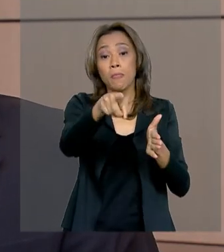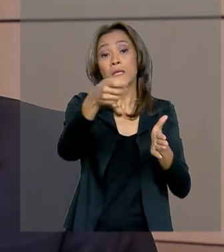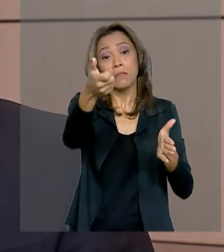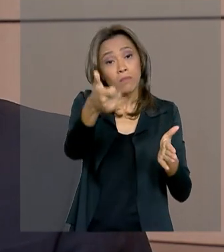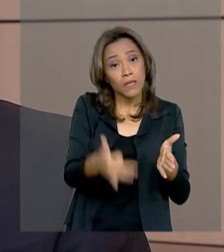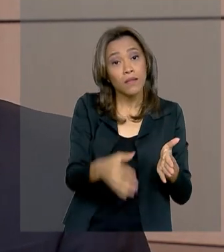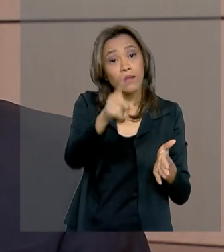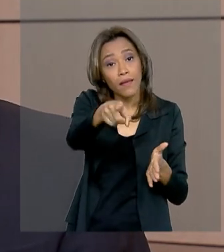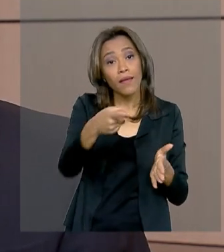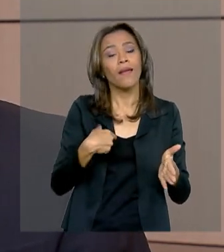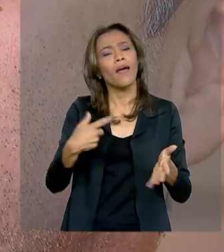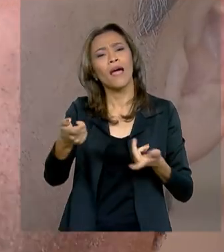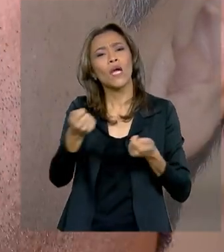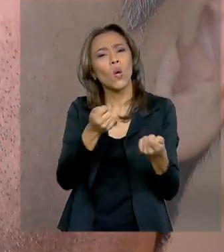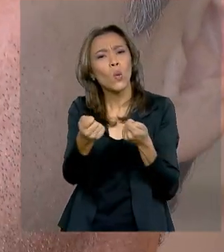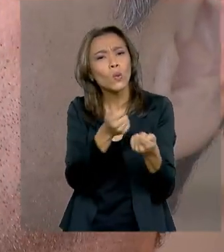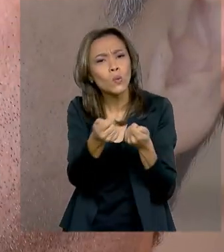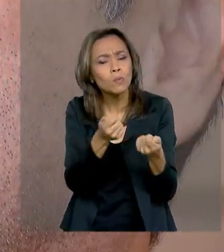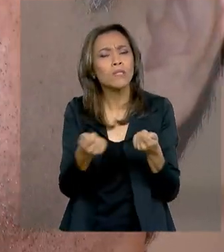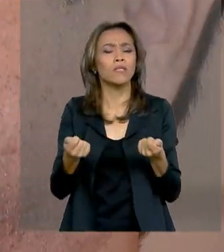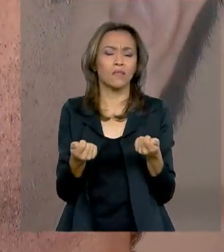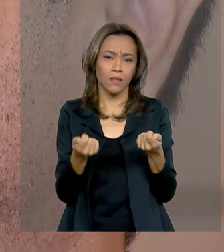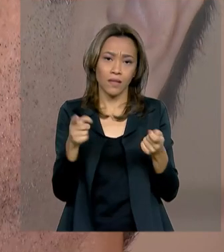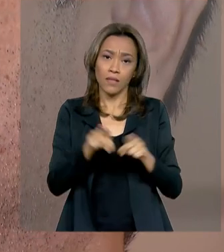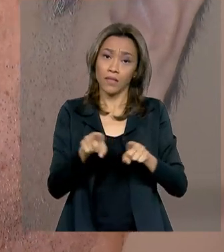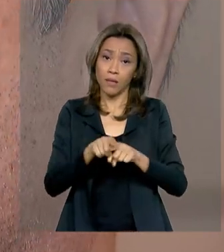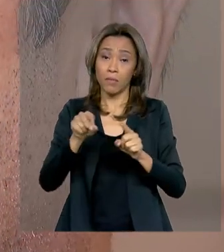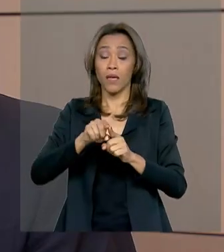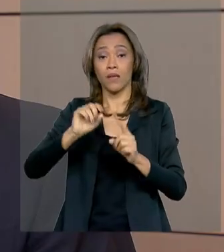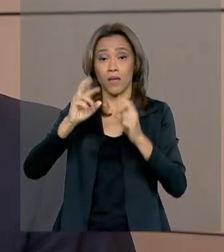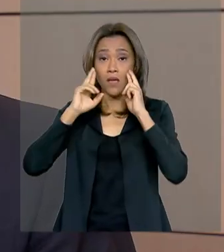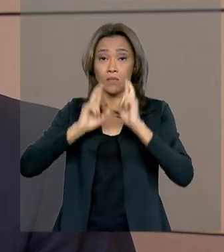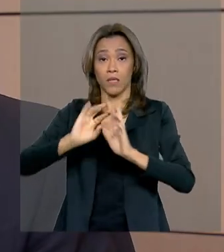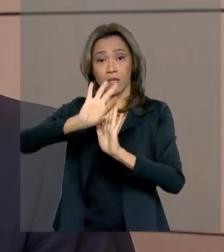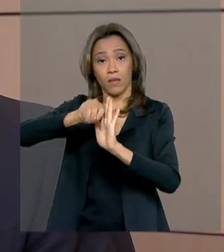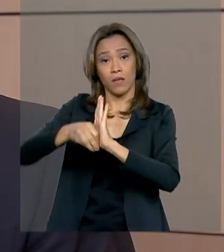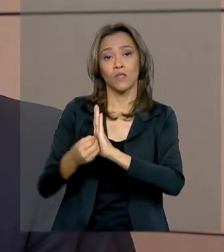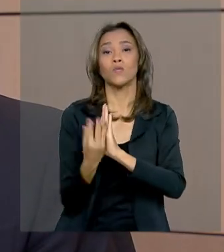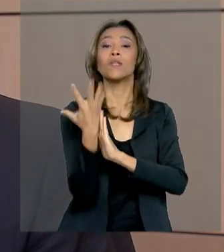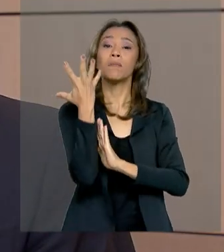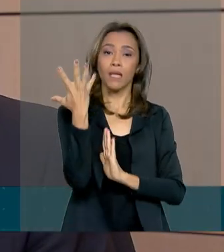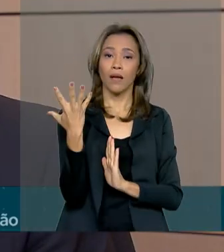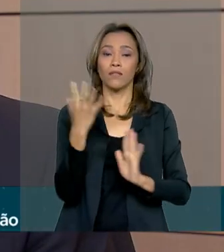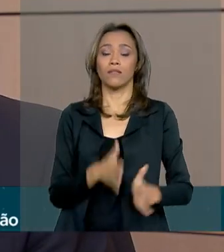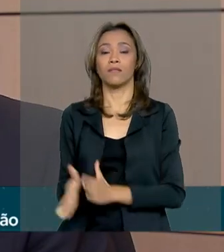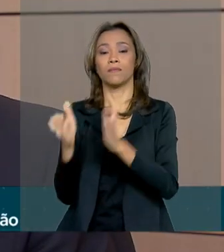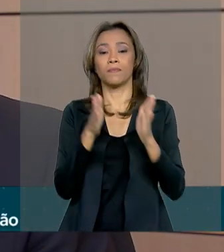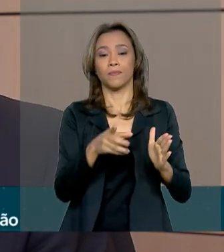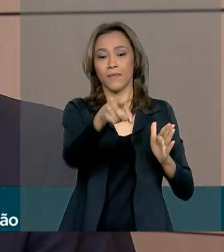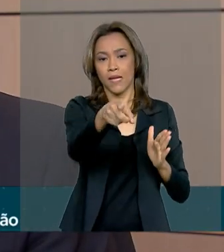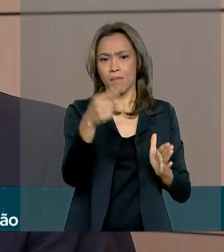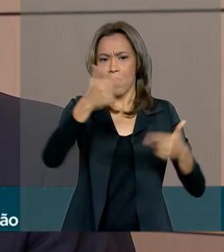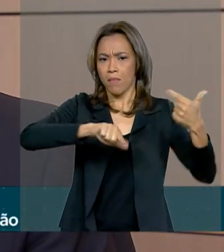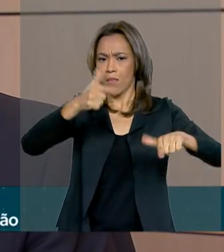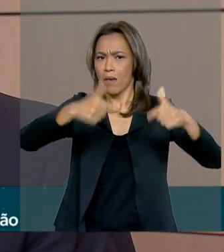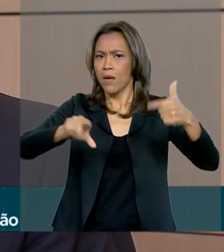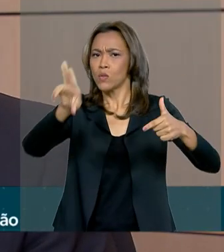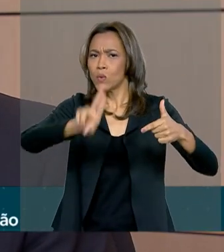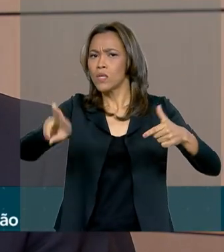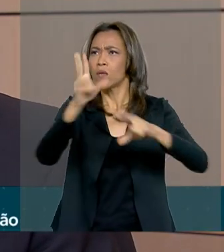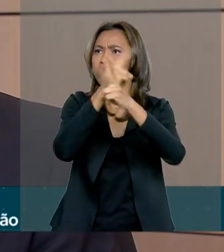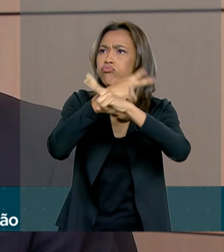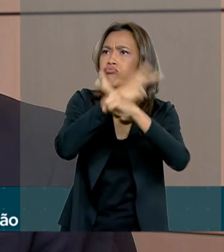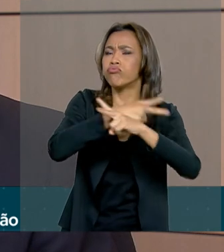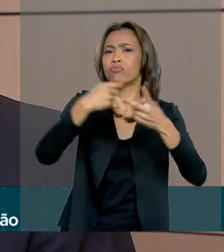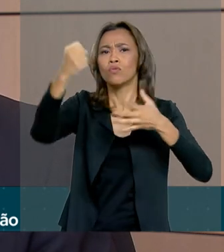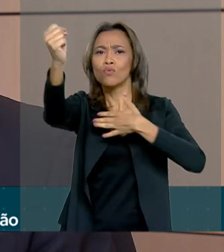aliar a economia de gastos públicos e sustentabilidade. A participação na economia das energias renováveis cada vez aumenta. Então a gente se